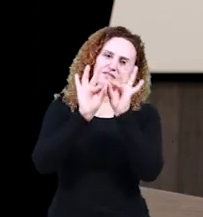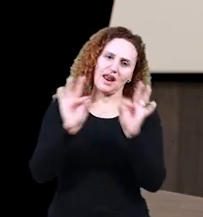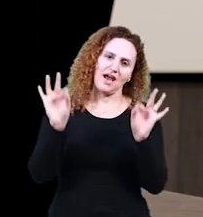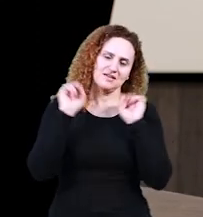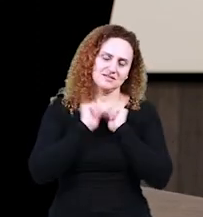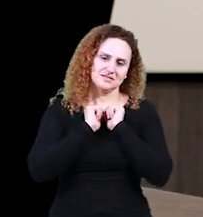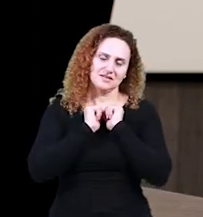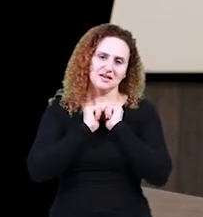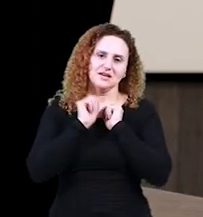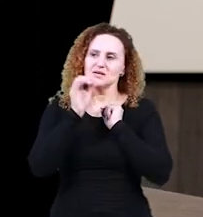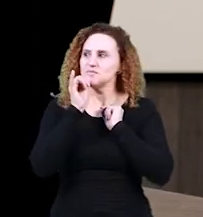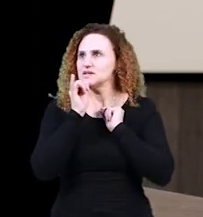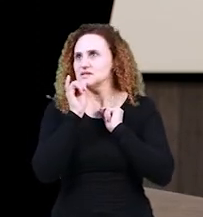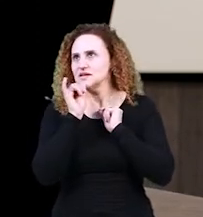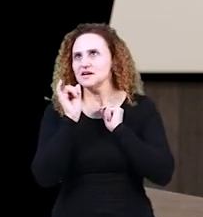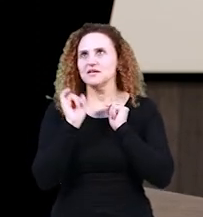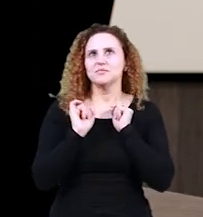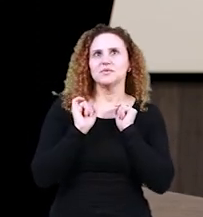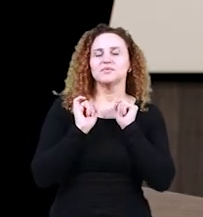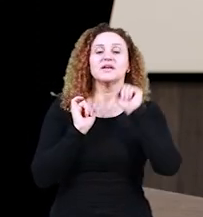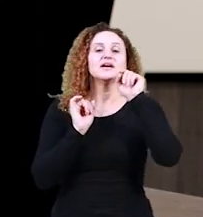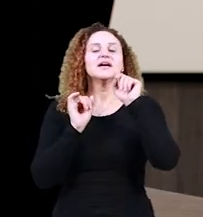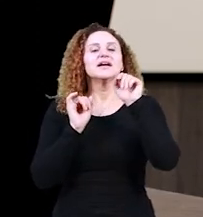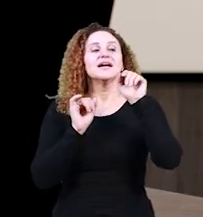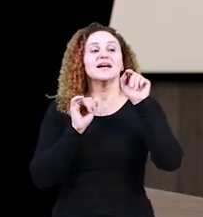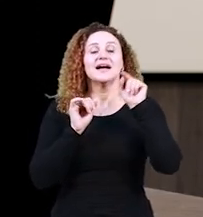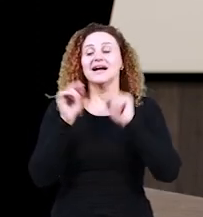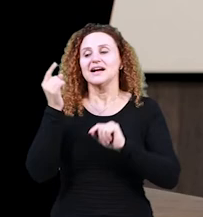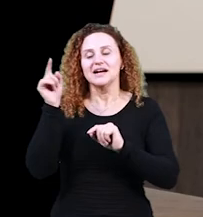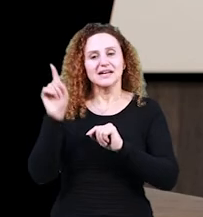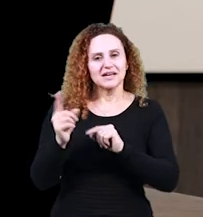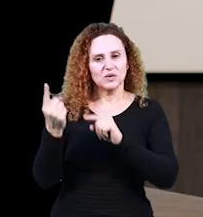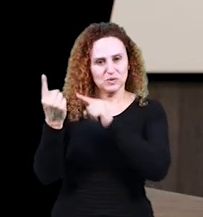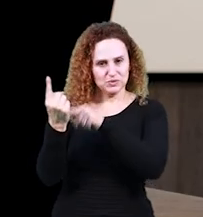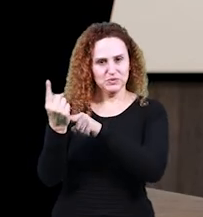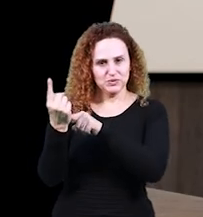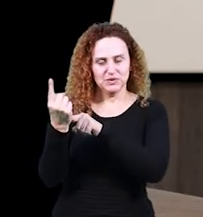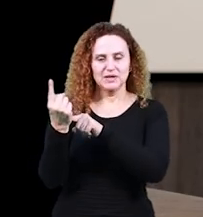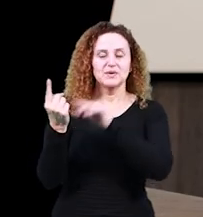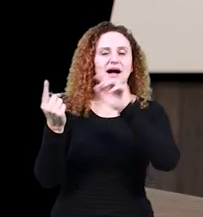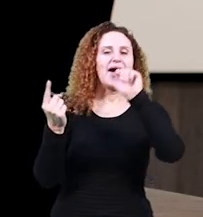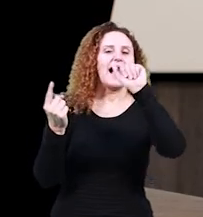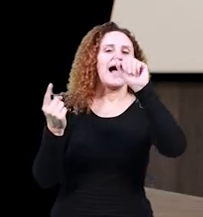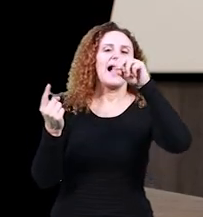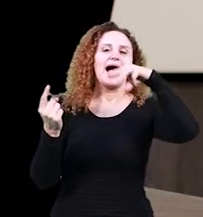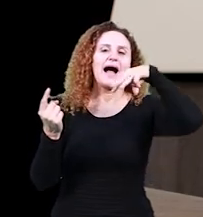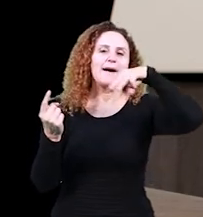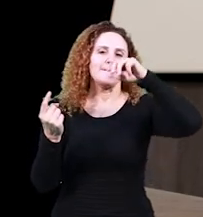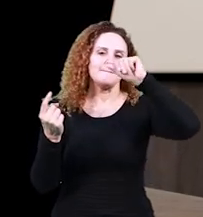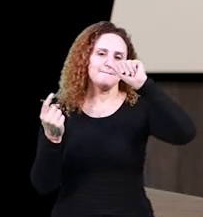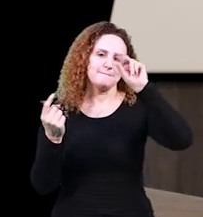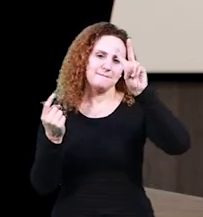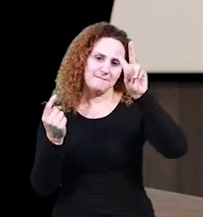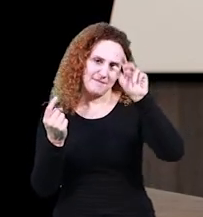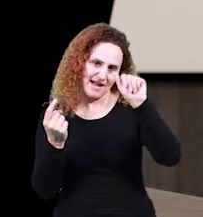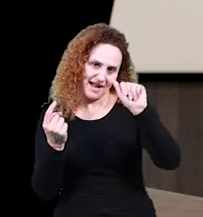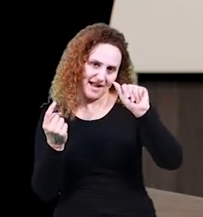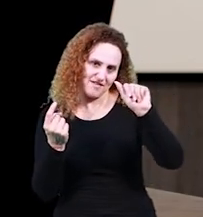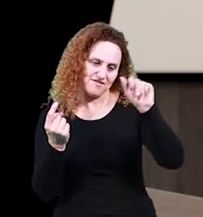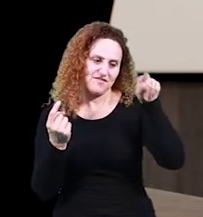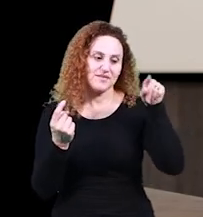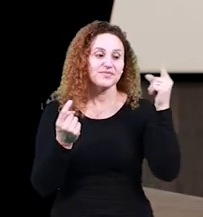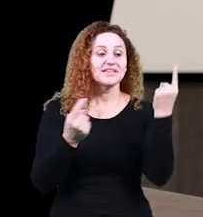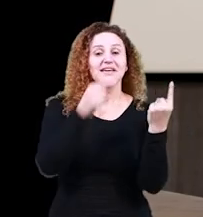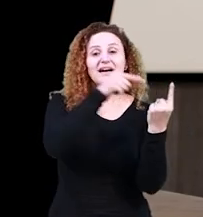Maria é amada por João quando João amava Maria quando Maria não amava o João quer dizer é isso que ele chama de